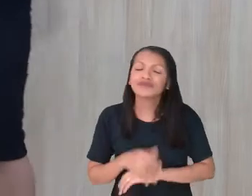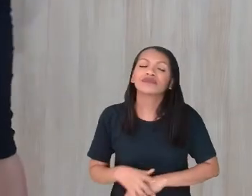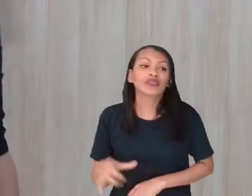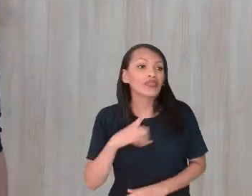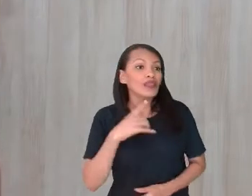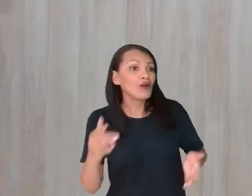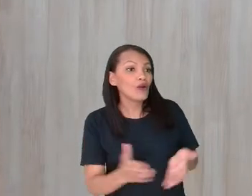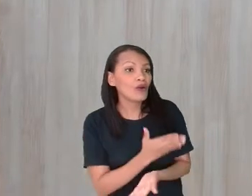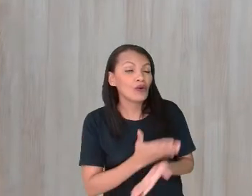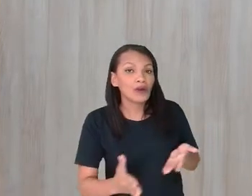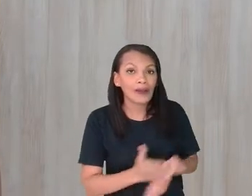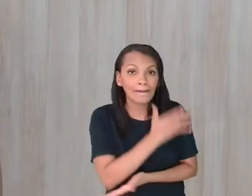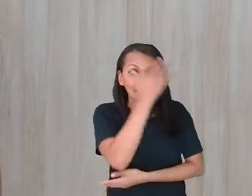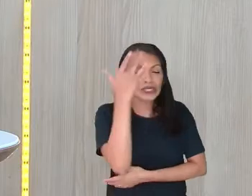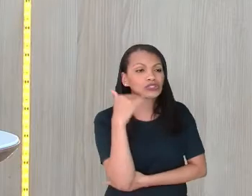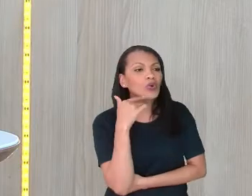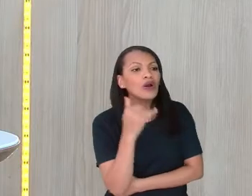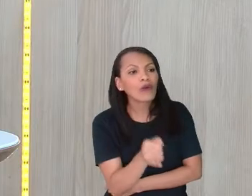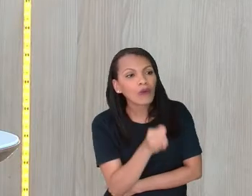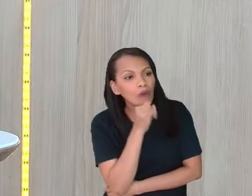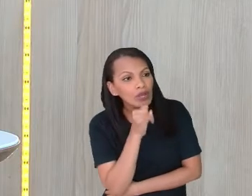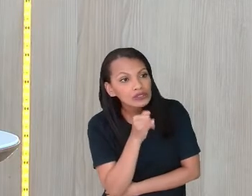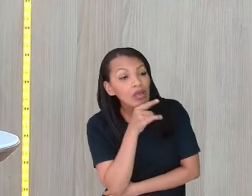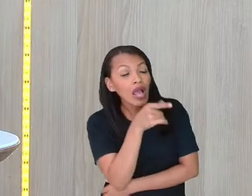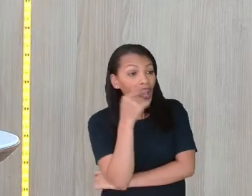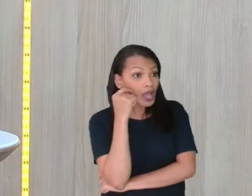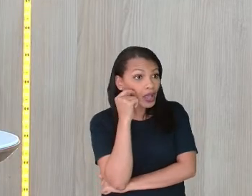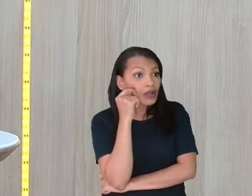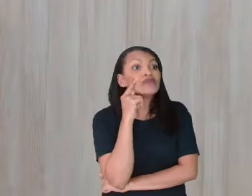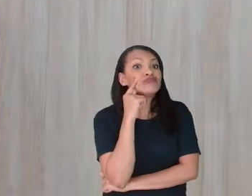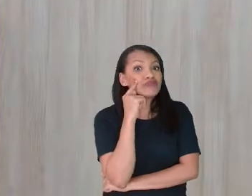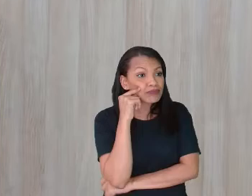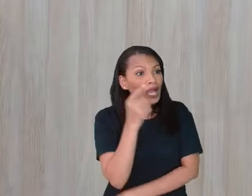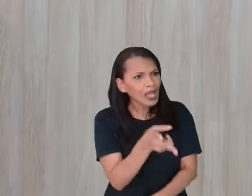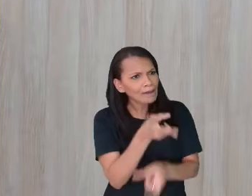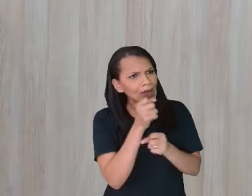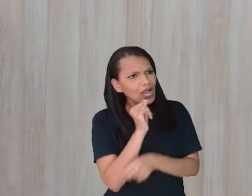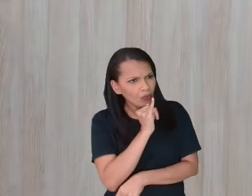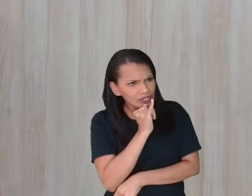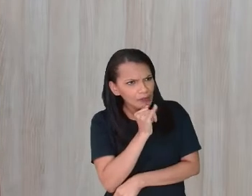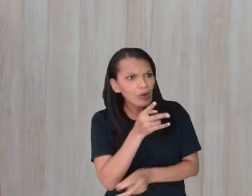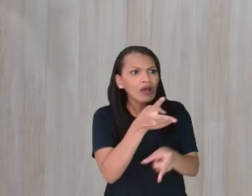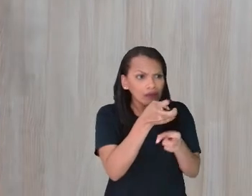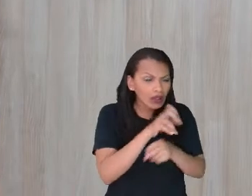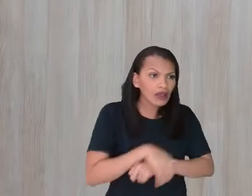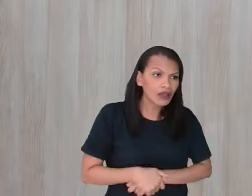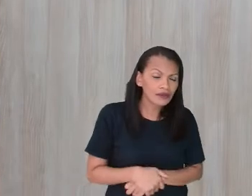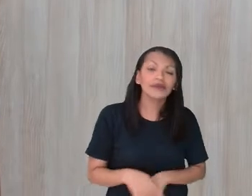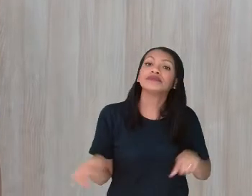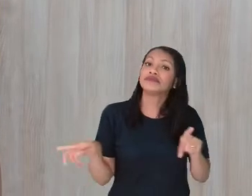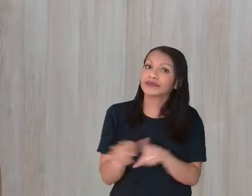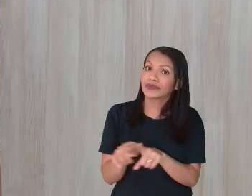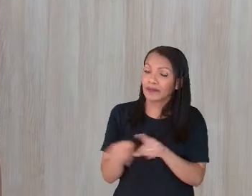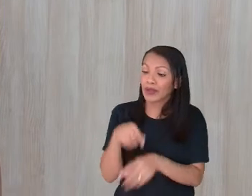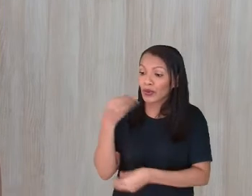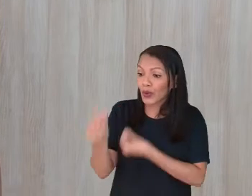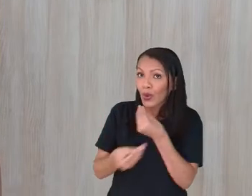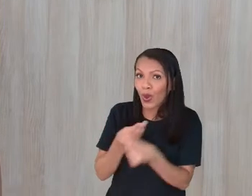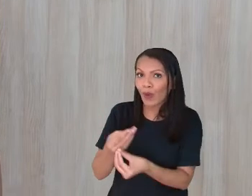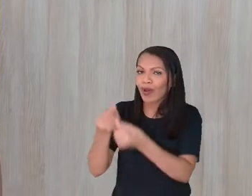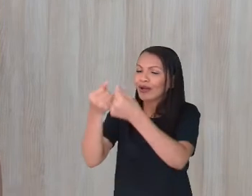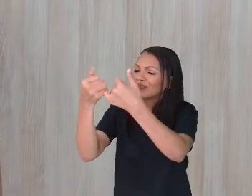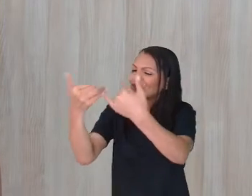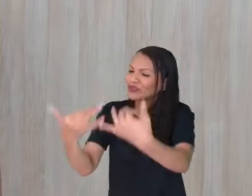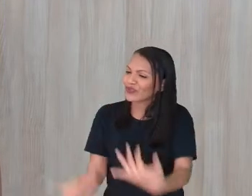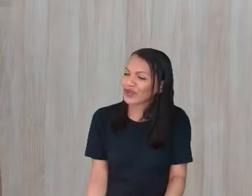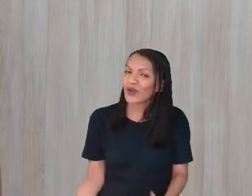aprendem mais facilmente pelo exemplo, né? Justo. Não só pelo exemplo, como pela própria forma narrativa,